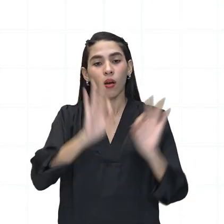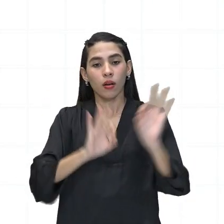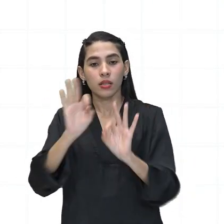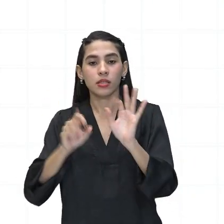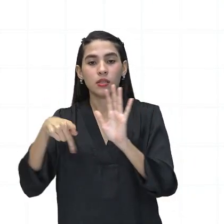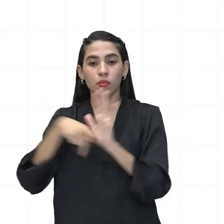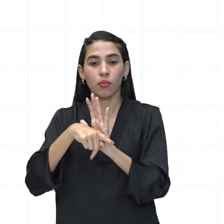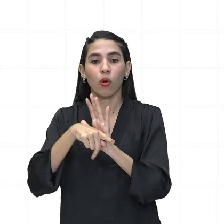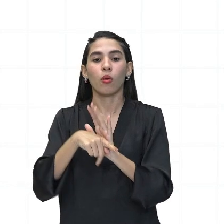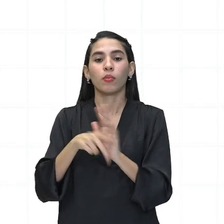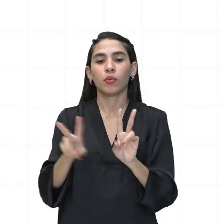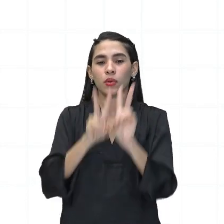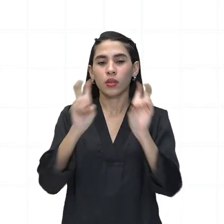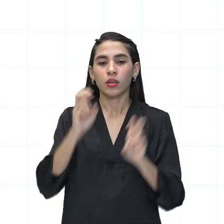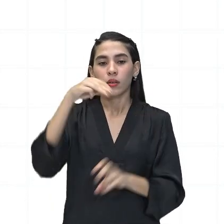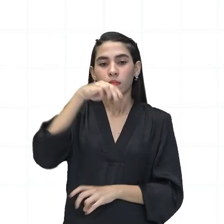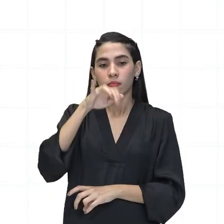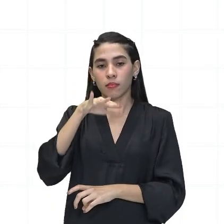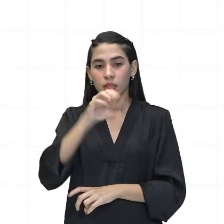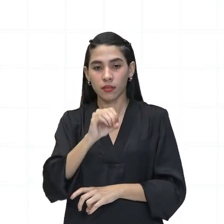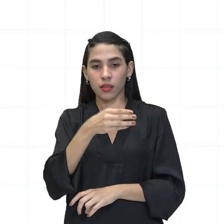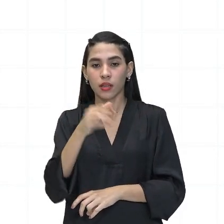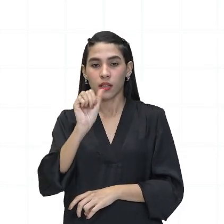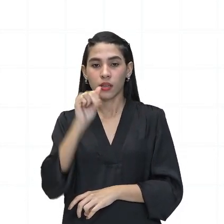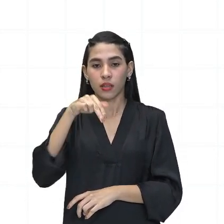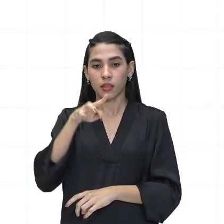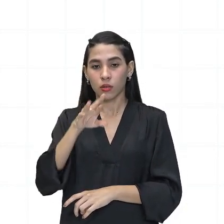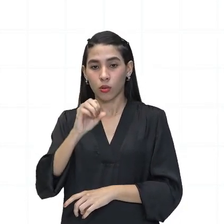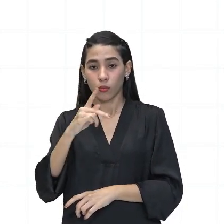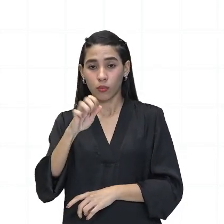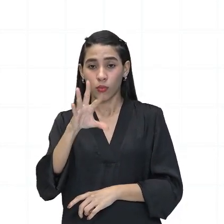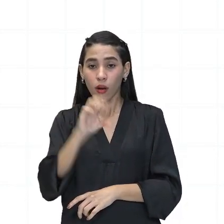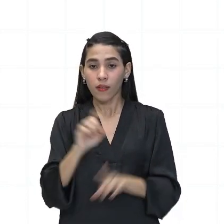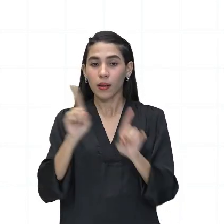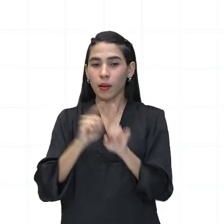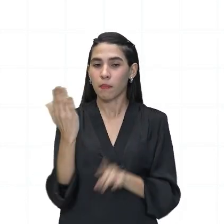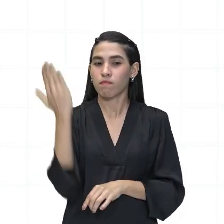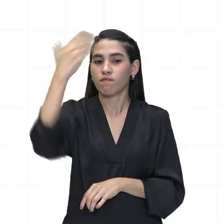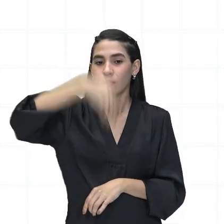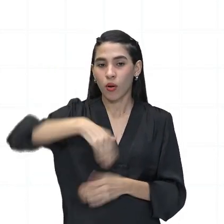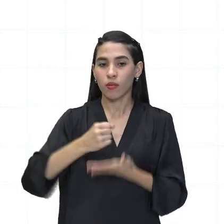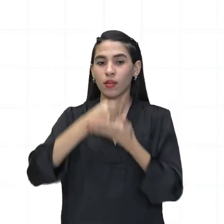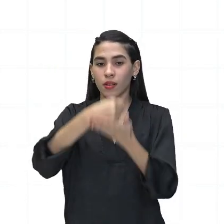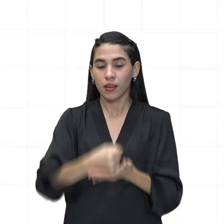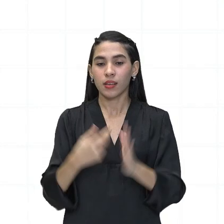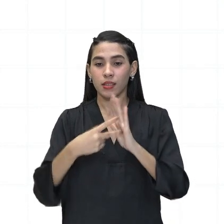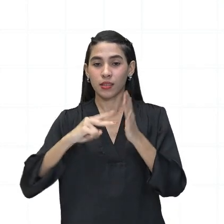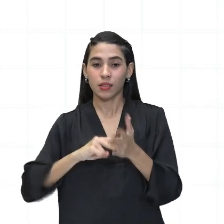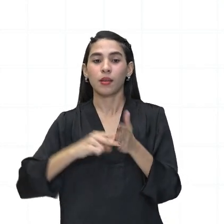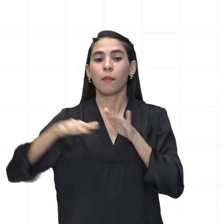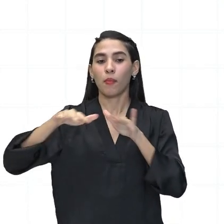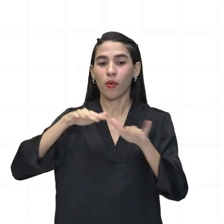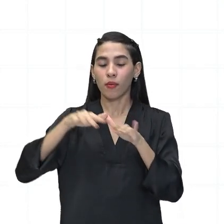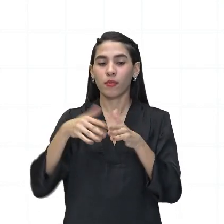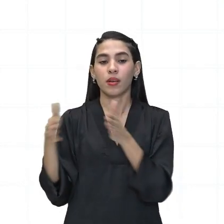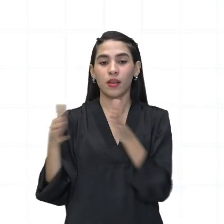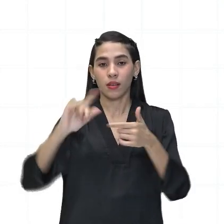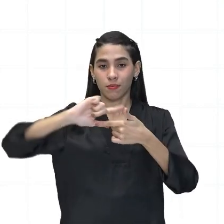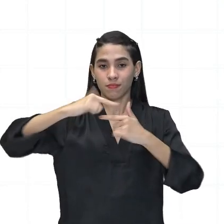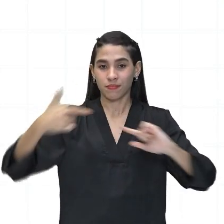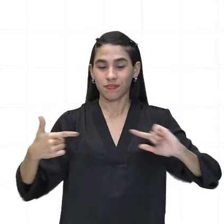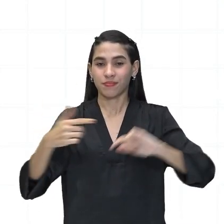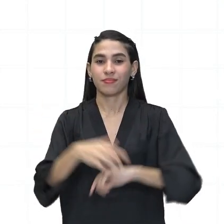do Manifesto Antropólogo são evidências da sua contribuição significativa para o